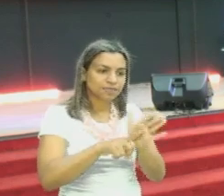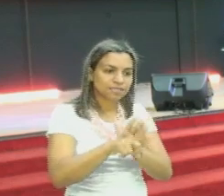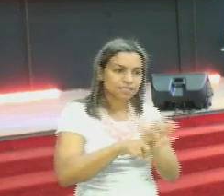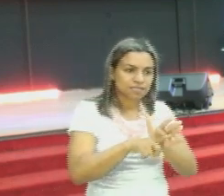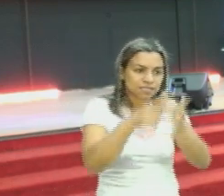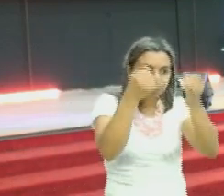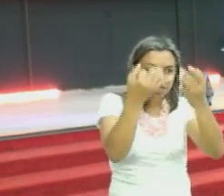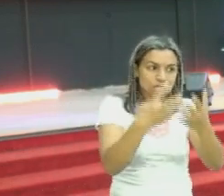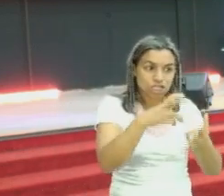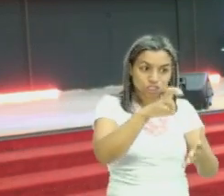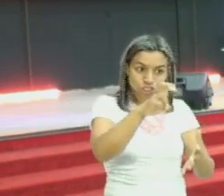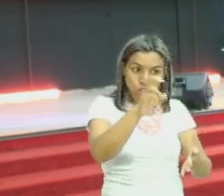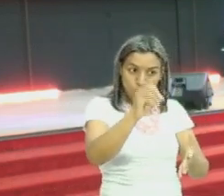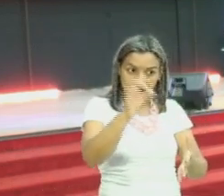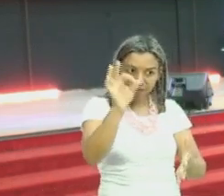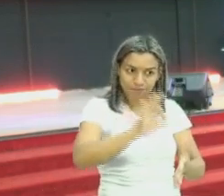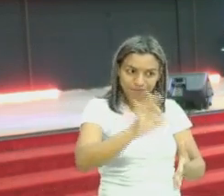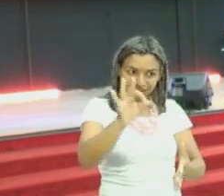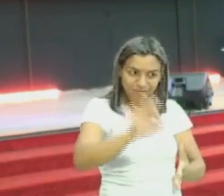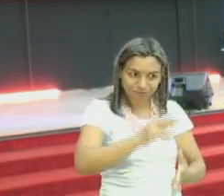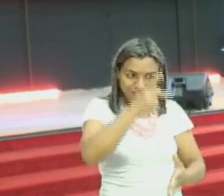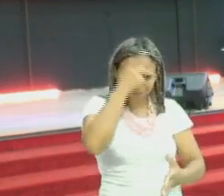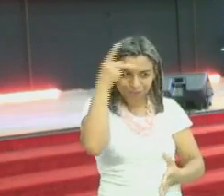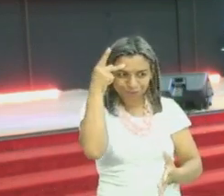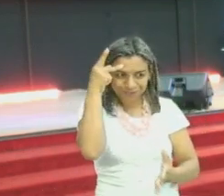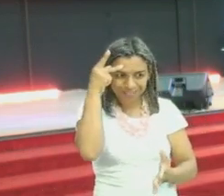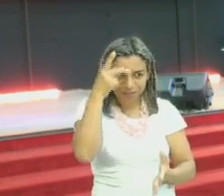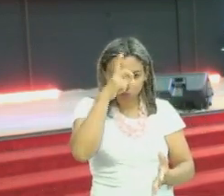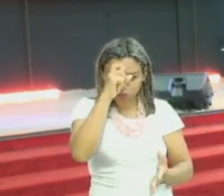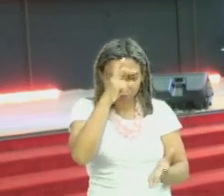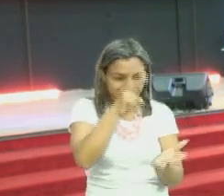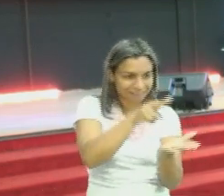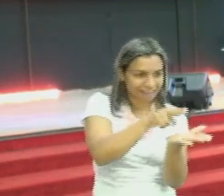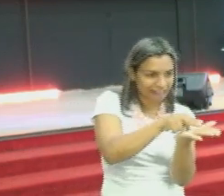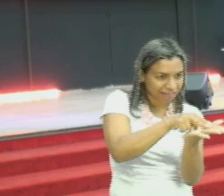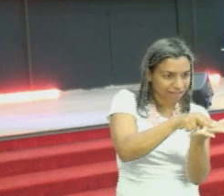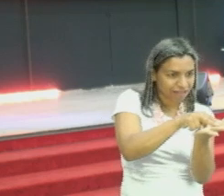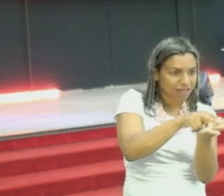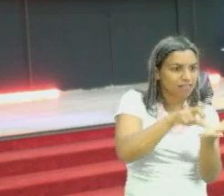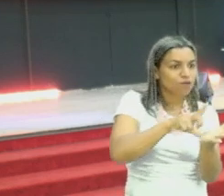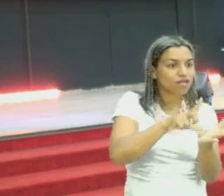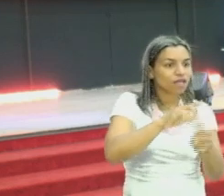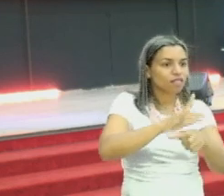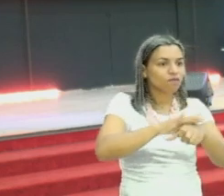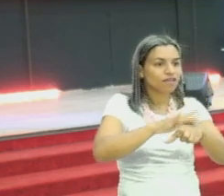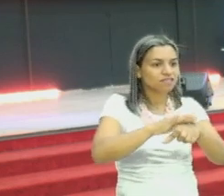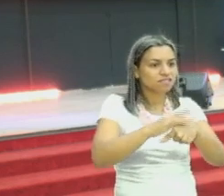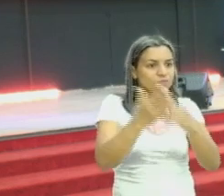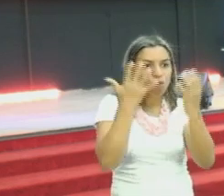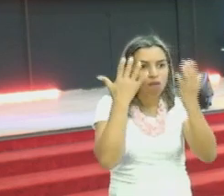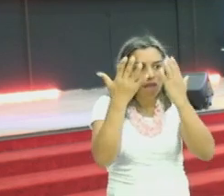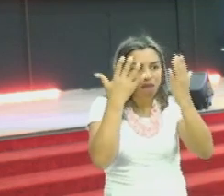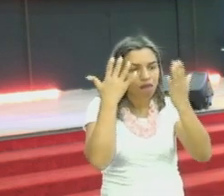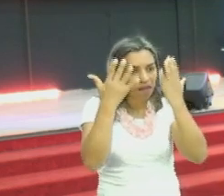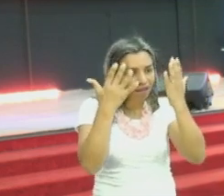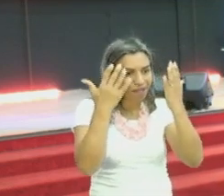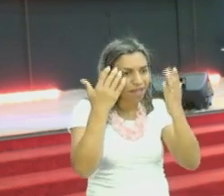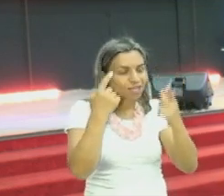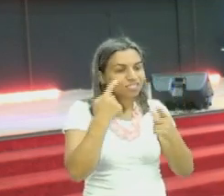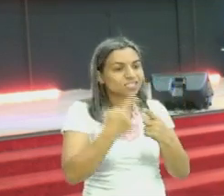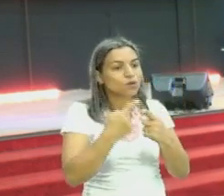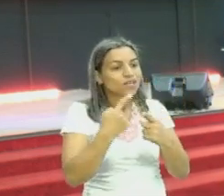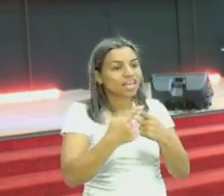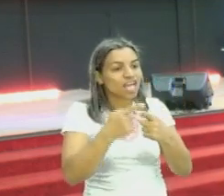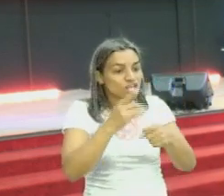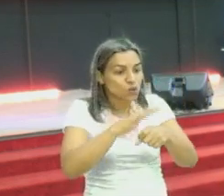nos hospitais desenvolveram doenças psicossomáticas, ou seja, são